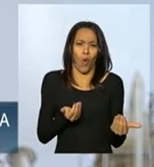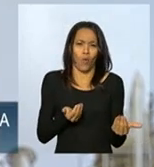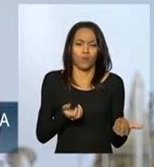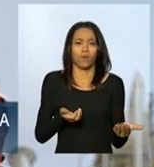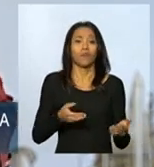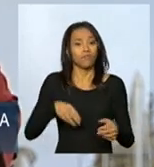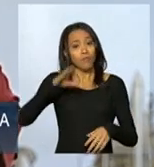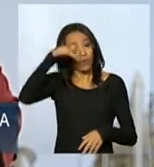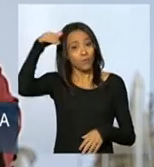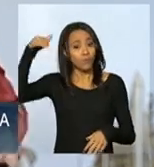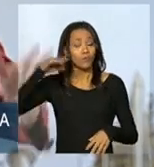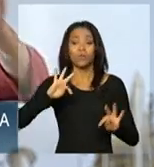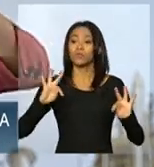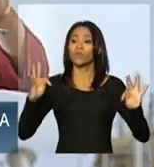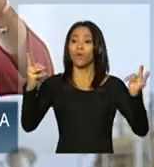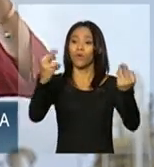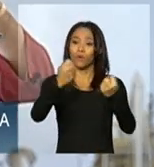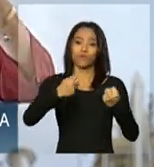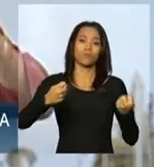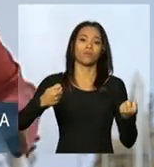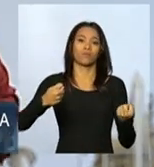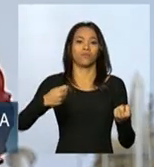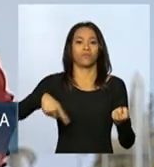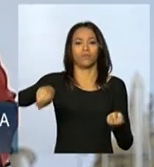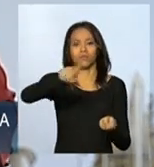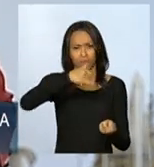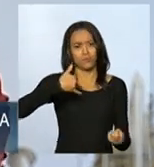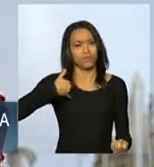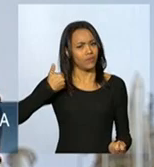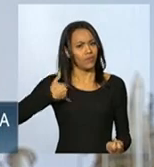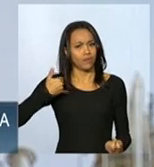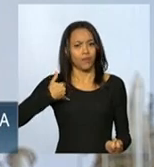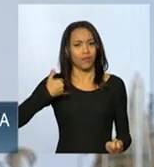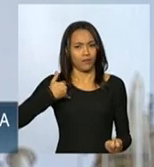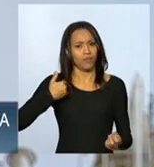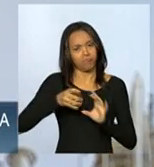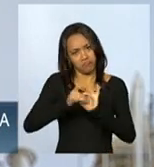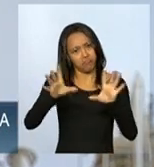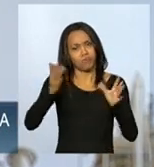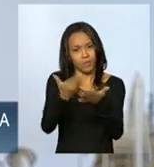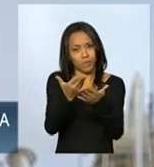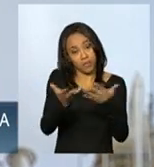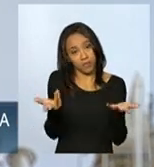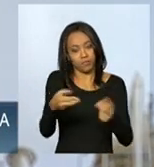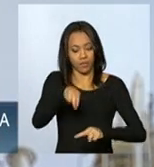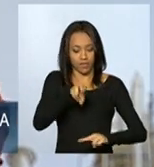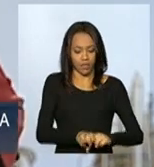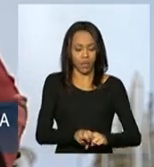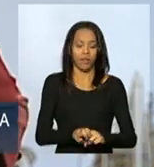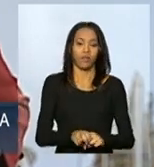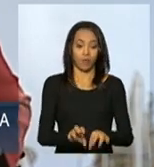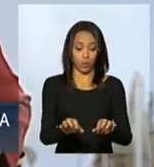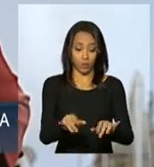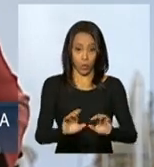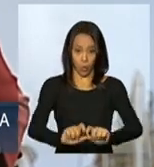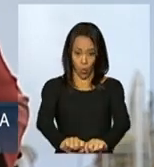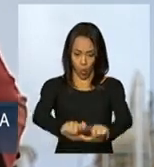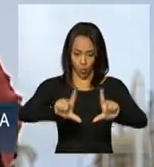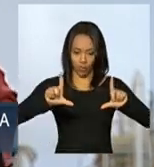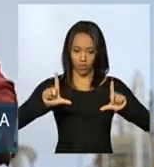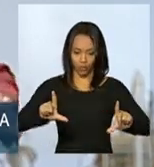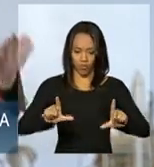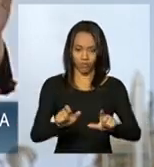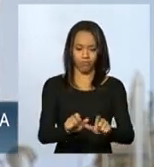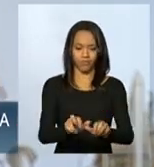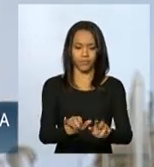adulto, todos nós não temos idade para estudar. Então, senta lá, arranja um computador, senta em